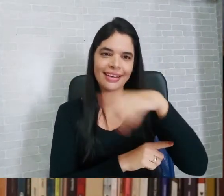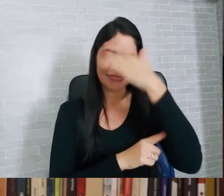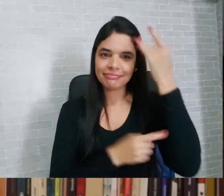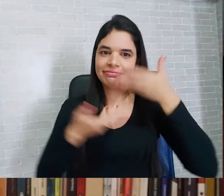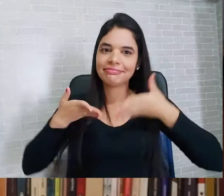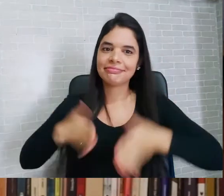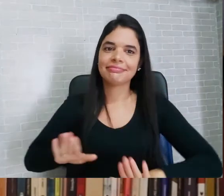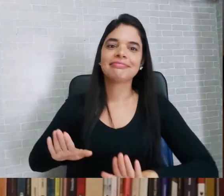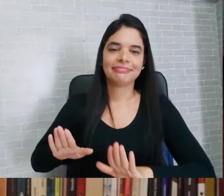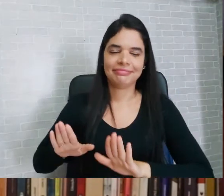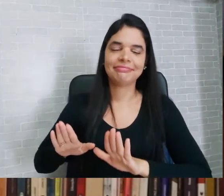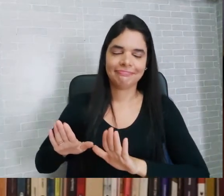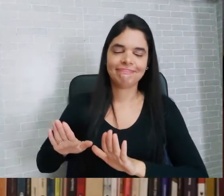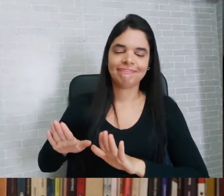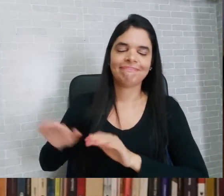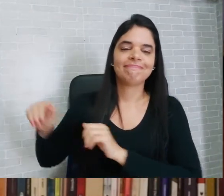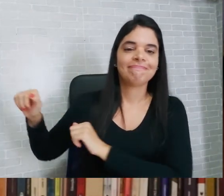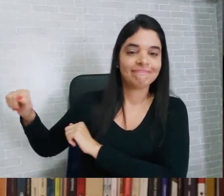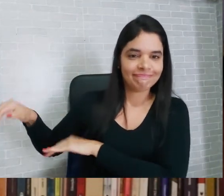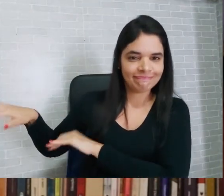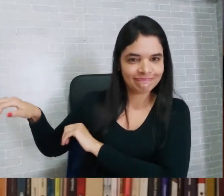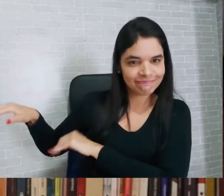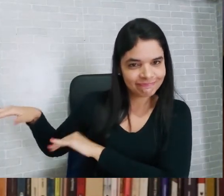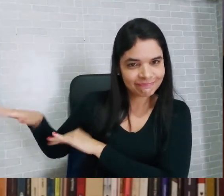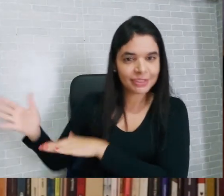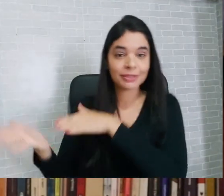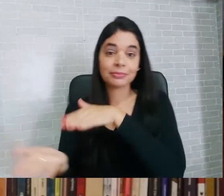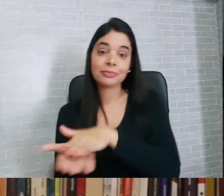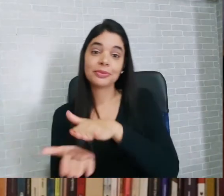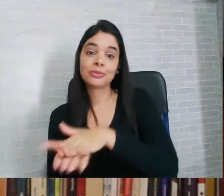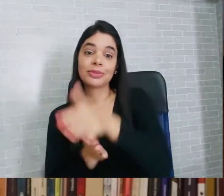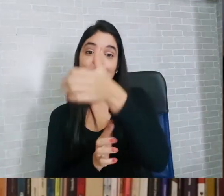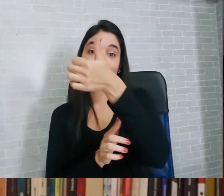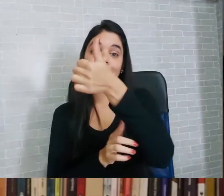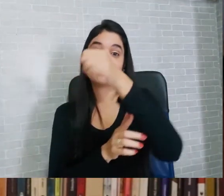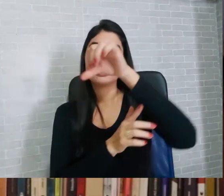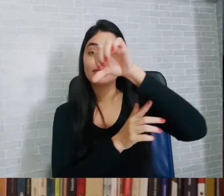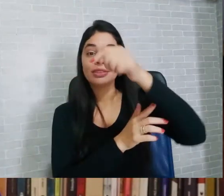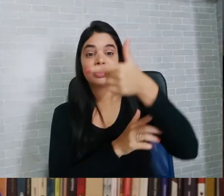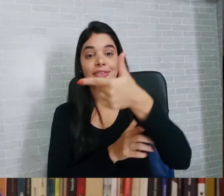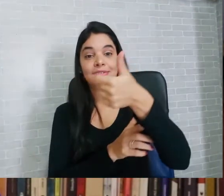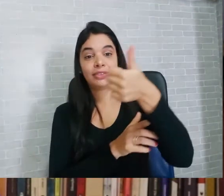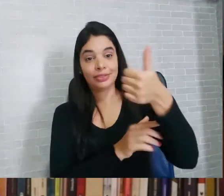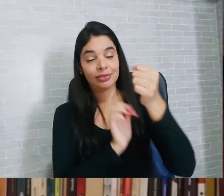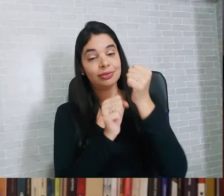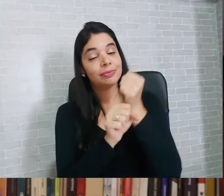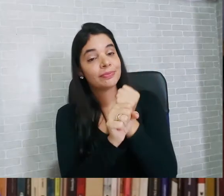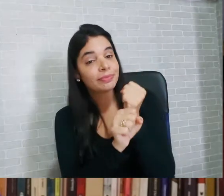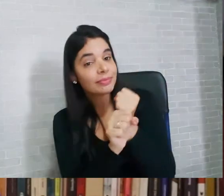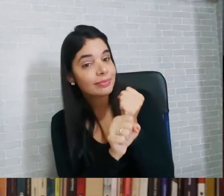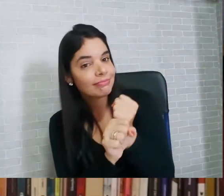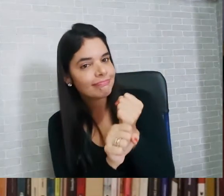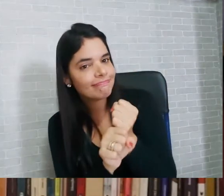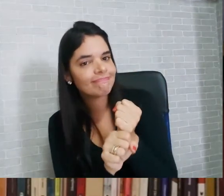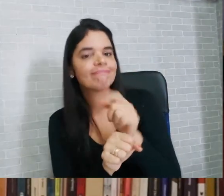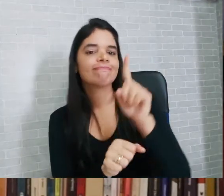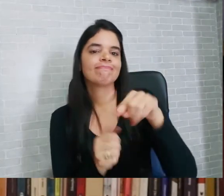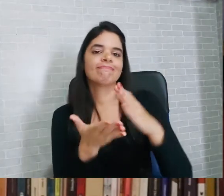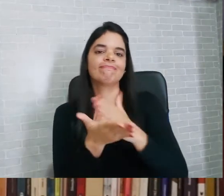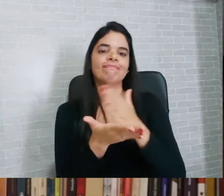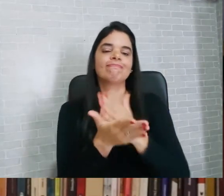o René Marin, que vai publicar em 1921, Batoilá. Essa obra é uma